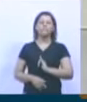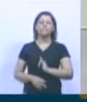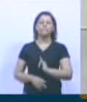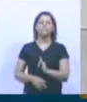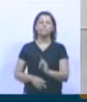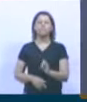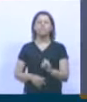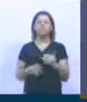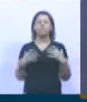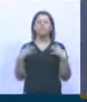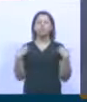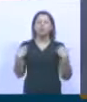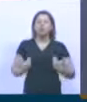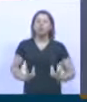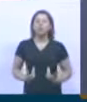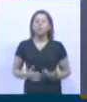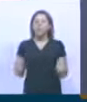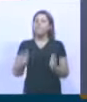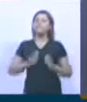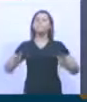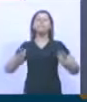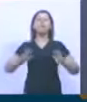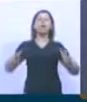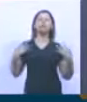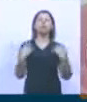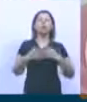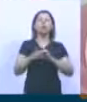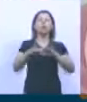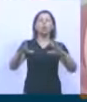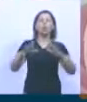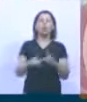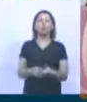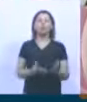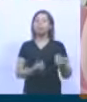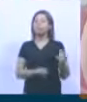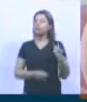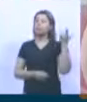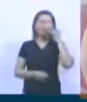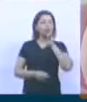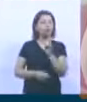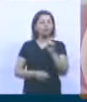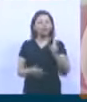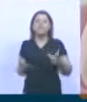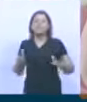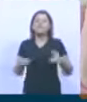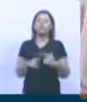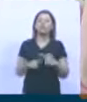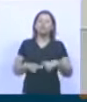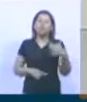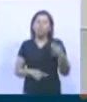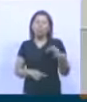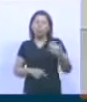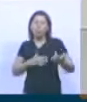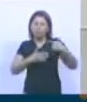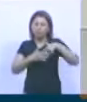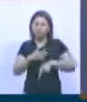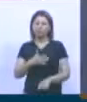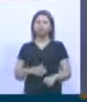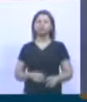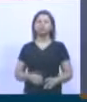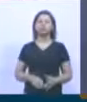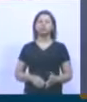before cama. Before he could not move because of the intense pain. Ele não conseguia se mexer porque a dor era muito forte.